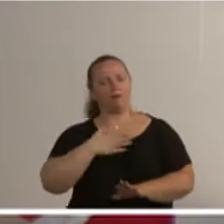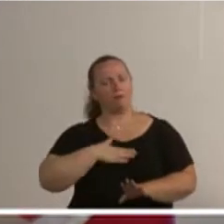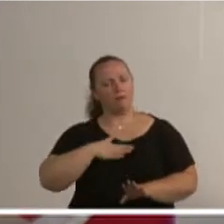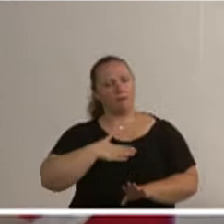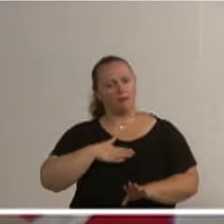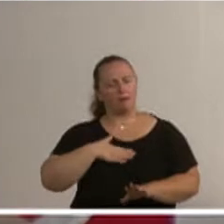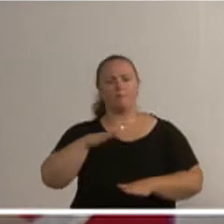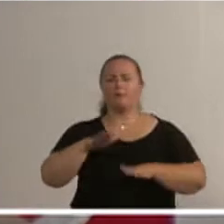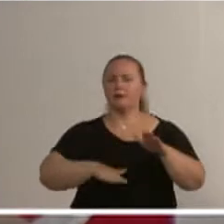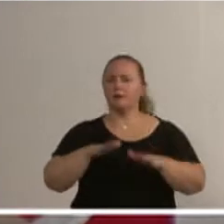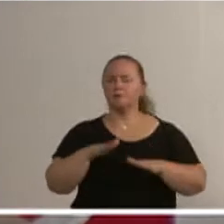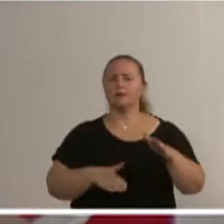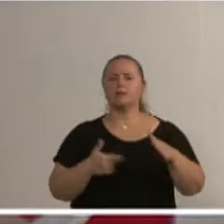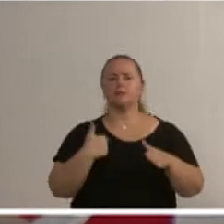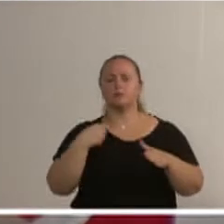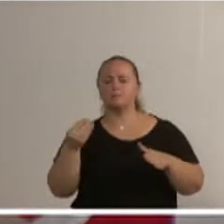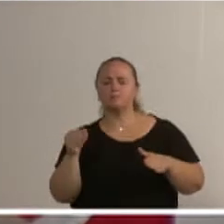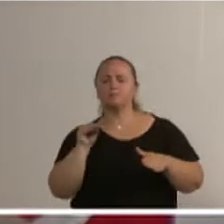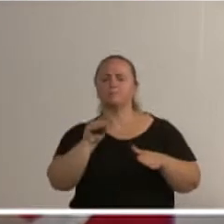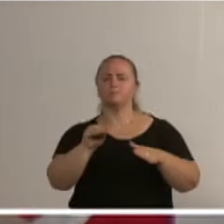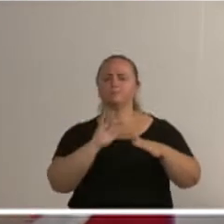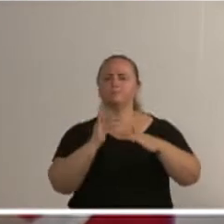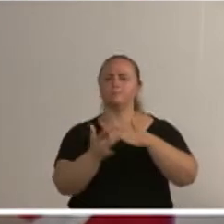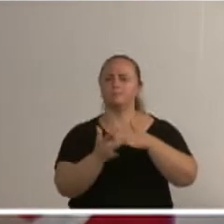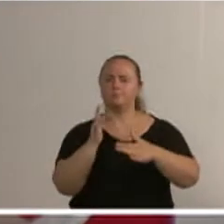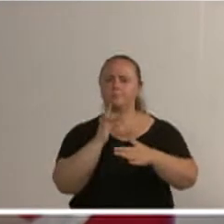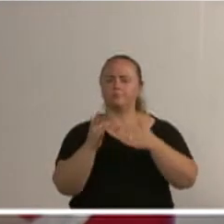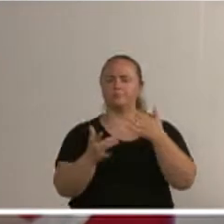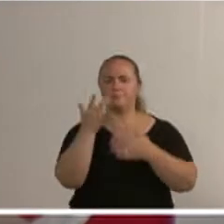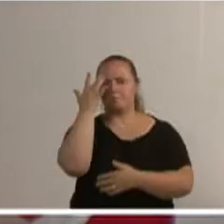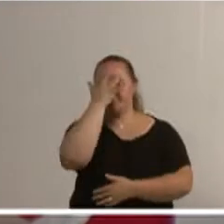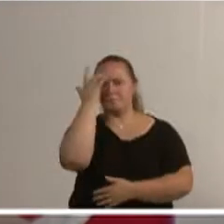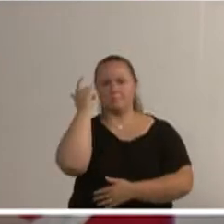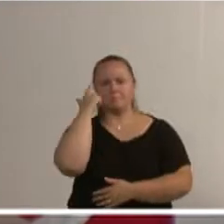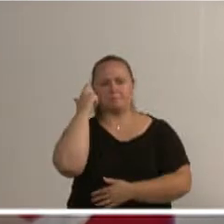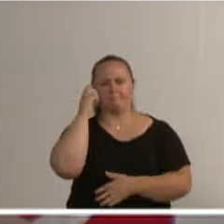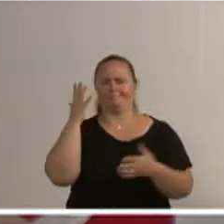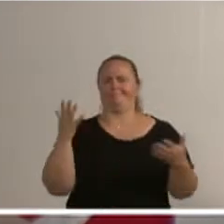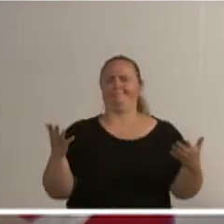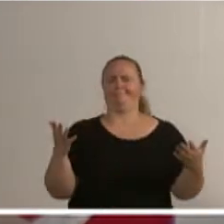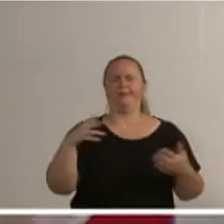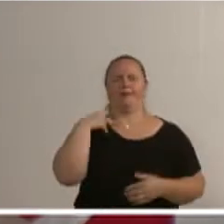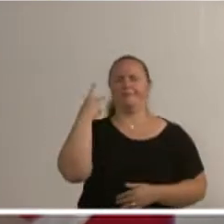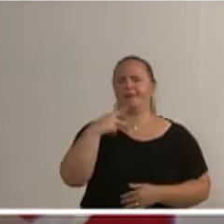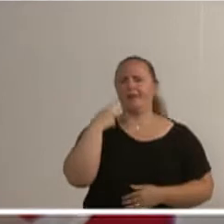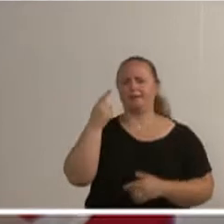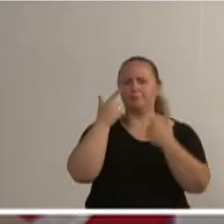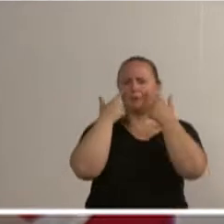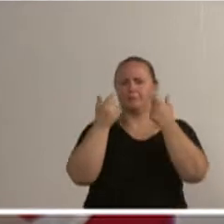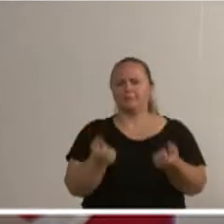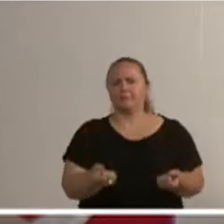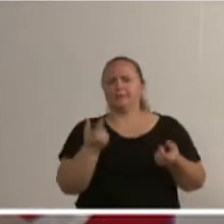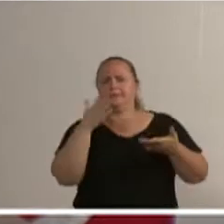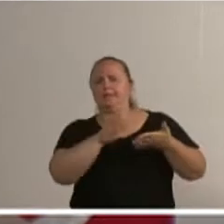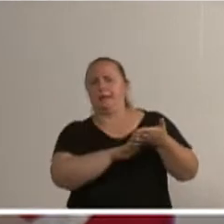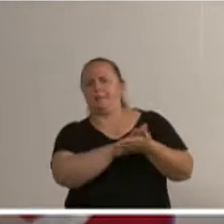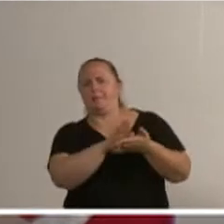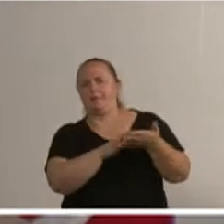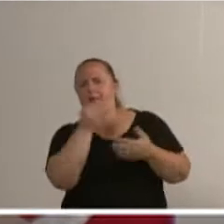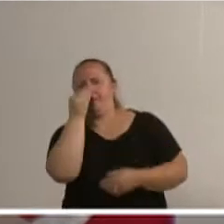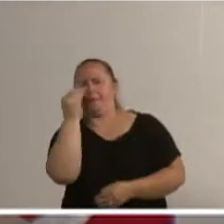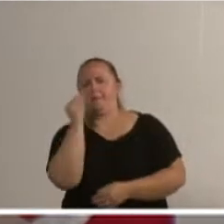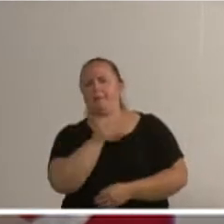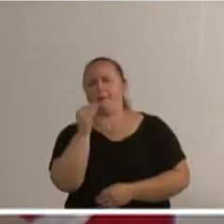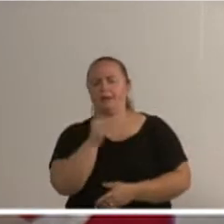e o pessoal fala que os vereadores não estão nem aí, ou coisa parecida. Nós somos o para-choque da sociedade. Nós estamos aqui porque vocês votaram em nós para estar